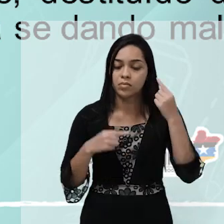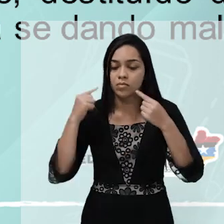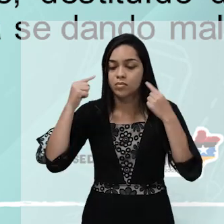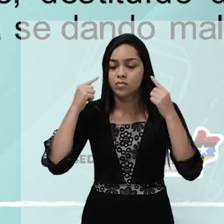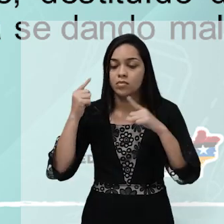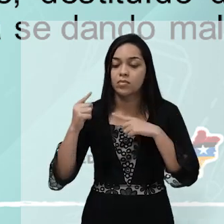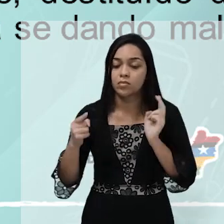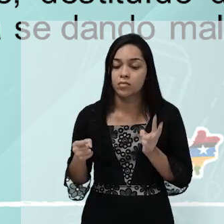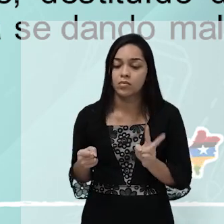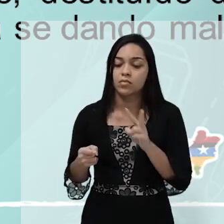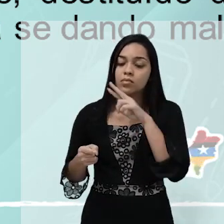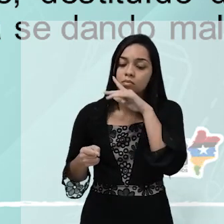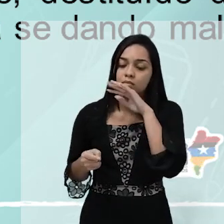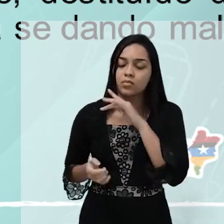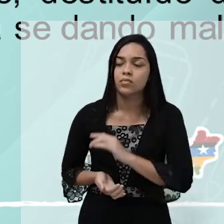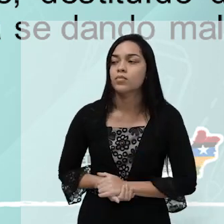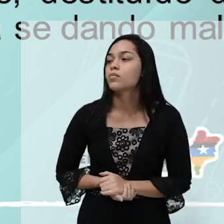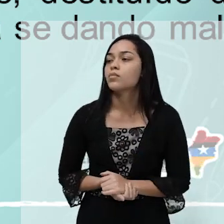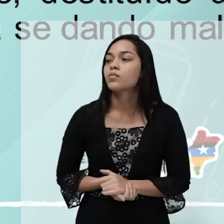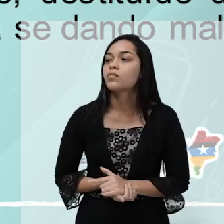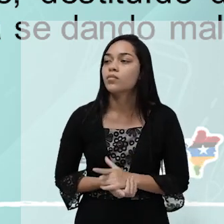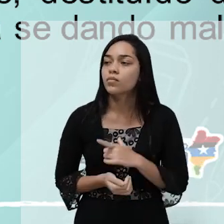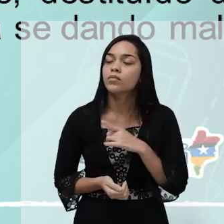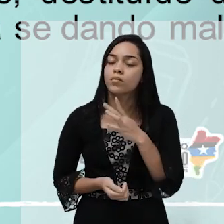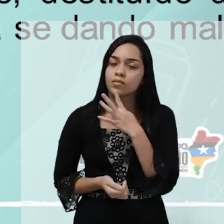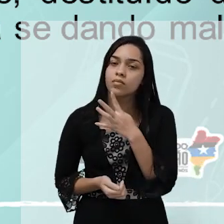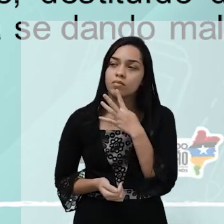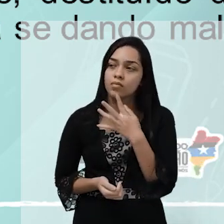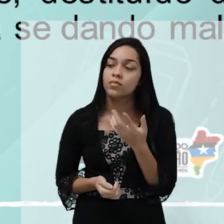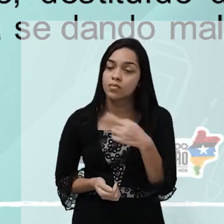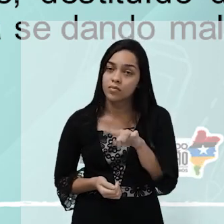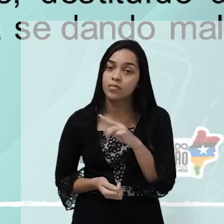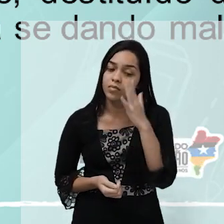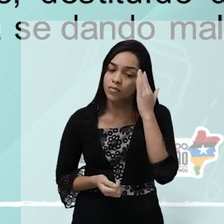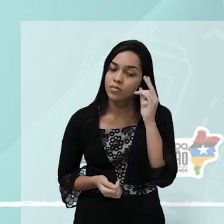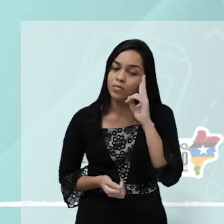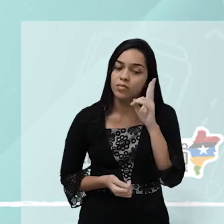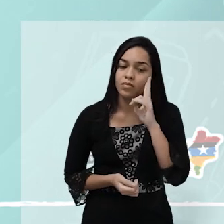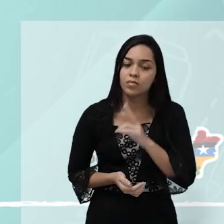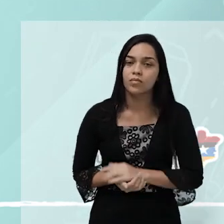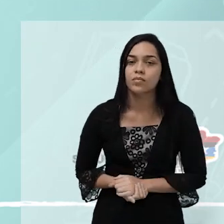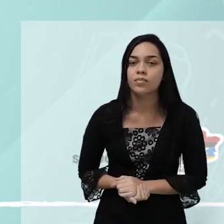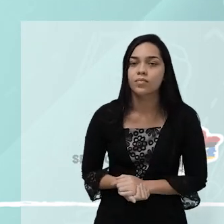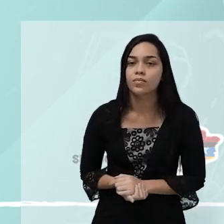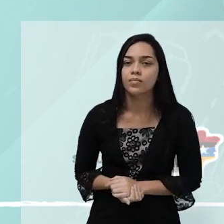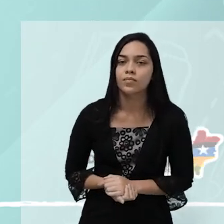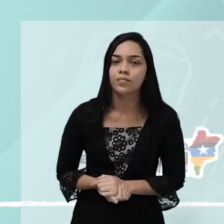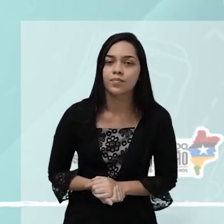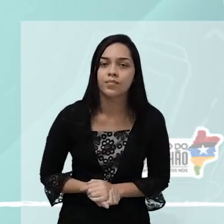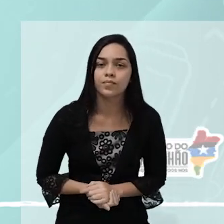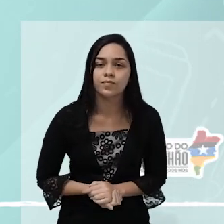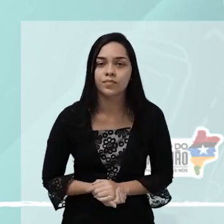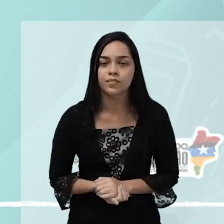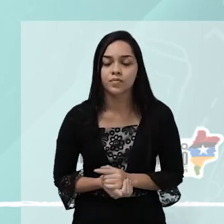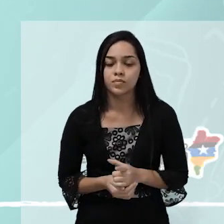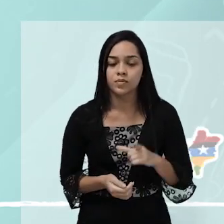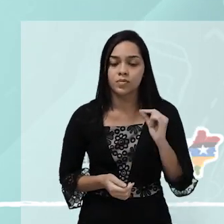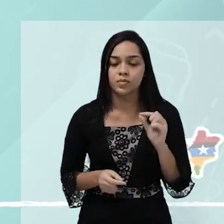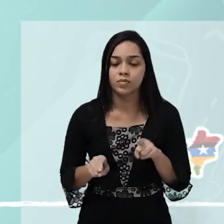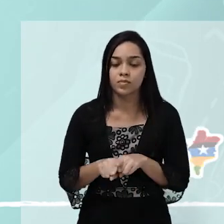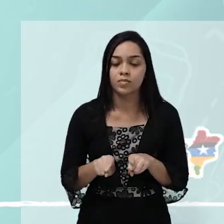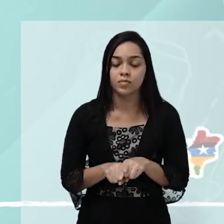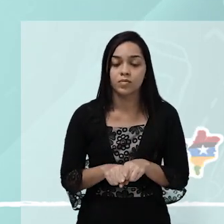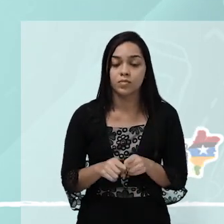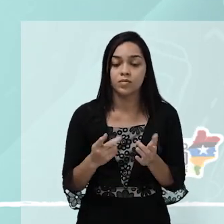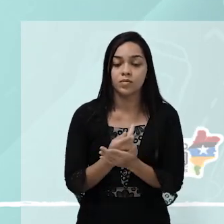sua loucura, acaba se dando mal. Essa obra é bem conhecida, né? Tenho certeza que vocês se lembram dela. Assinale a alternativa